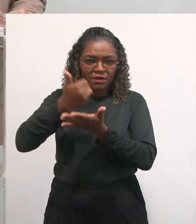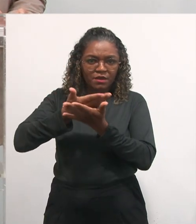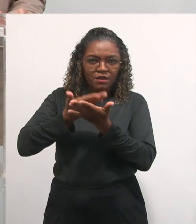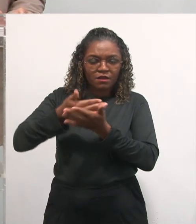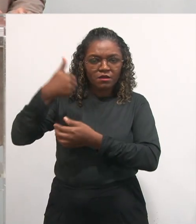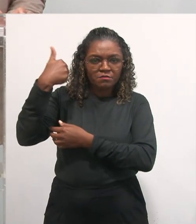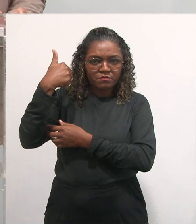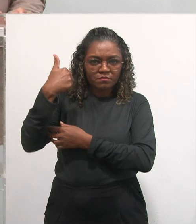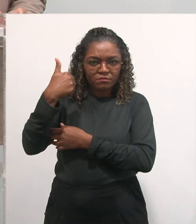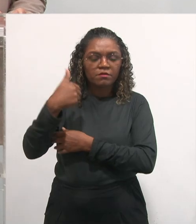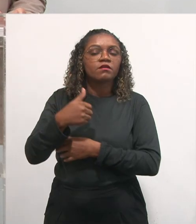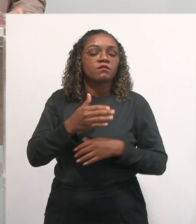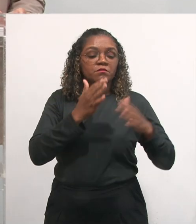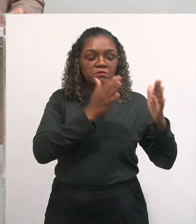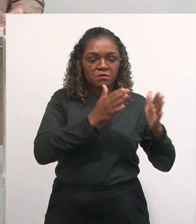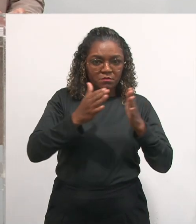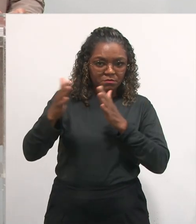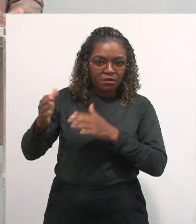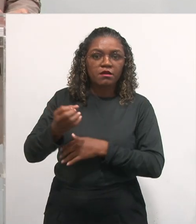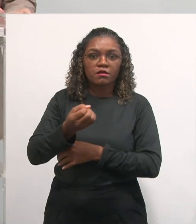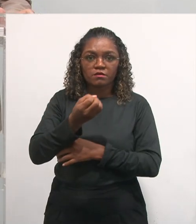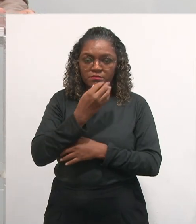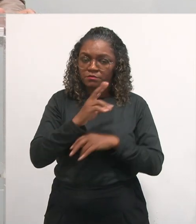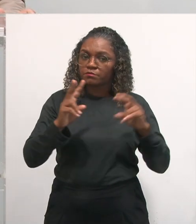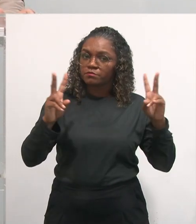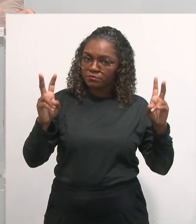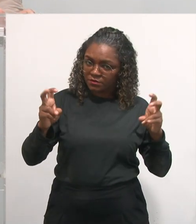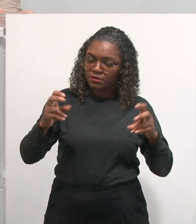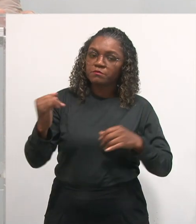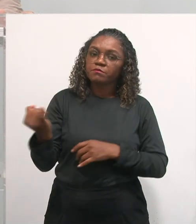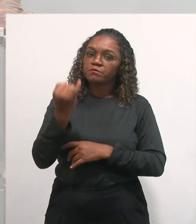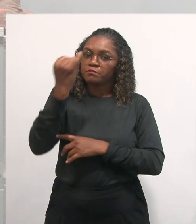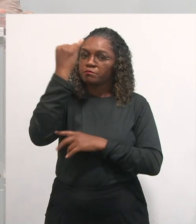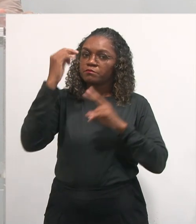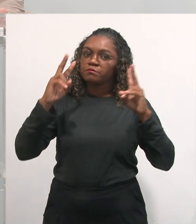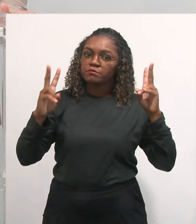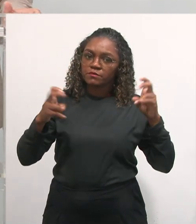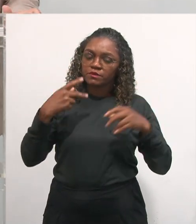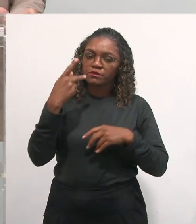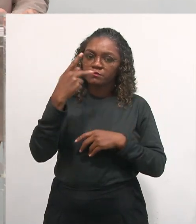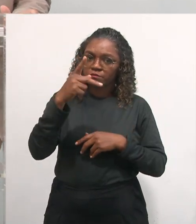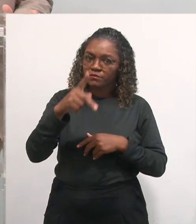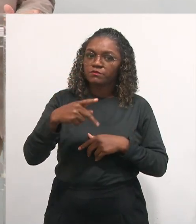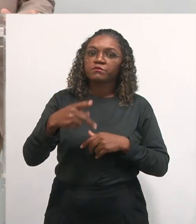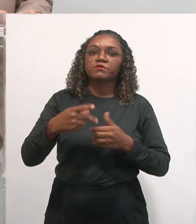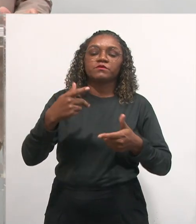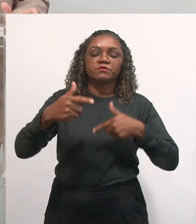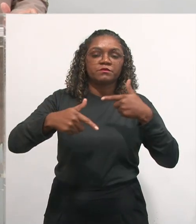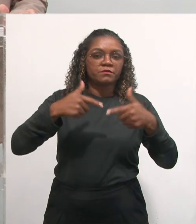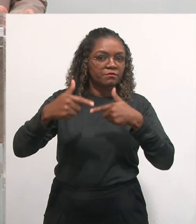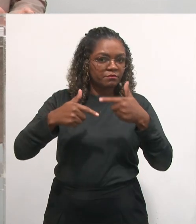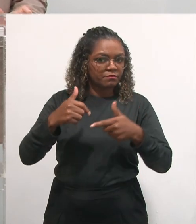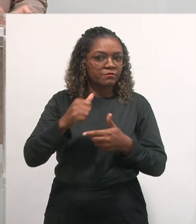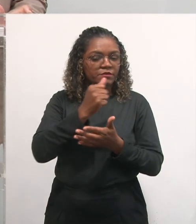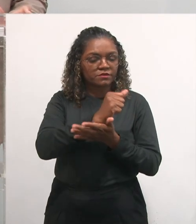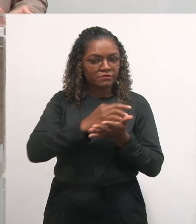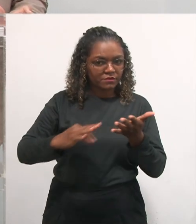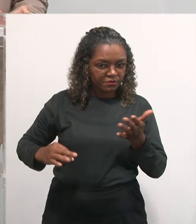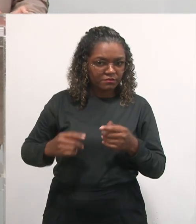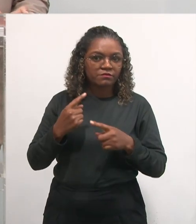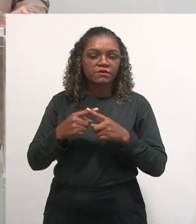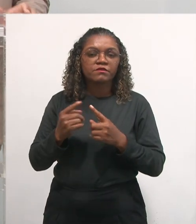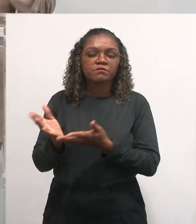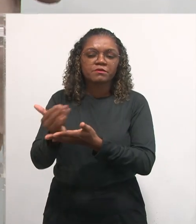etapa muito importante do seu trabalho estatístico, ok? É onde você coleta essas informações, coleta esses dados,